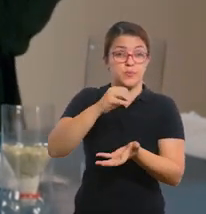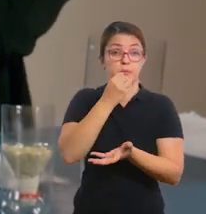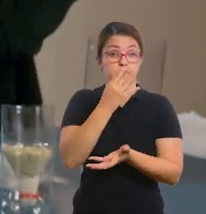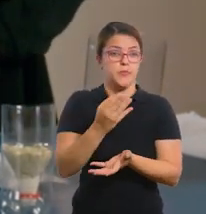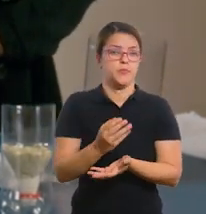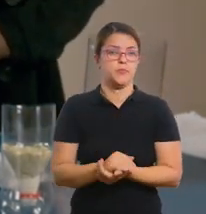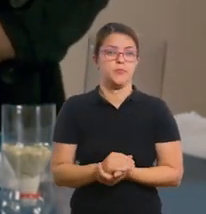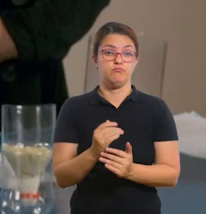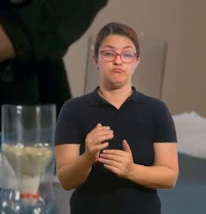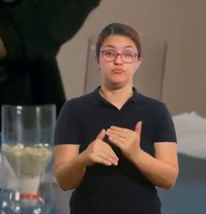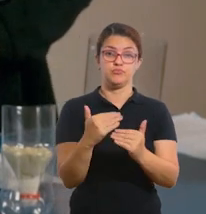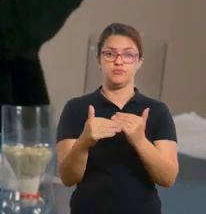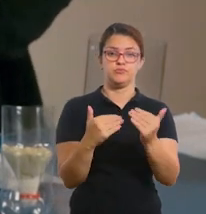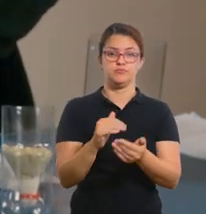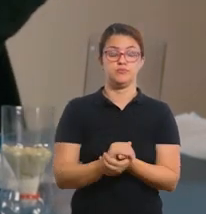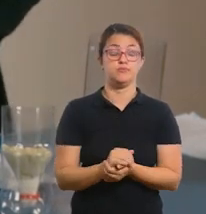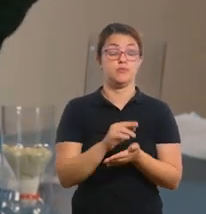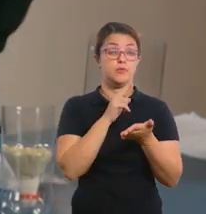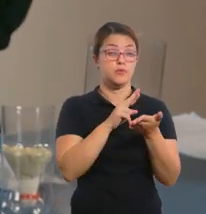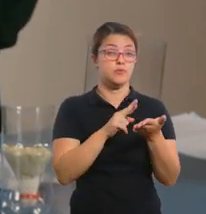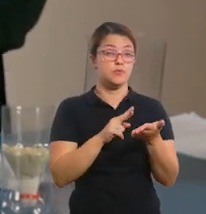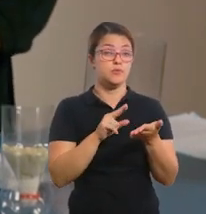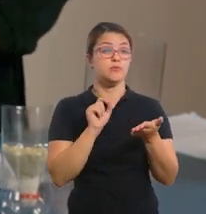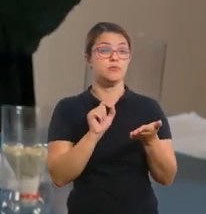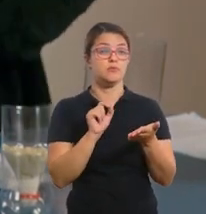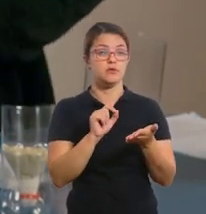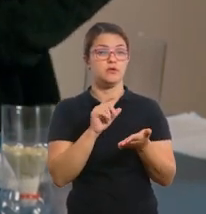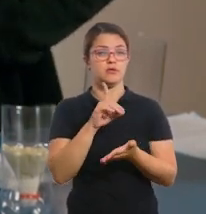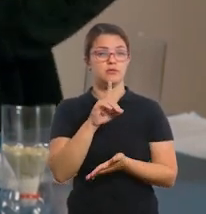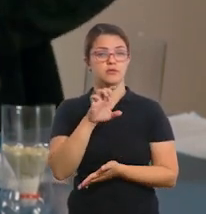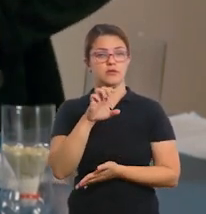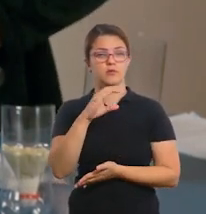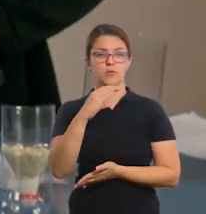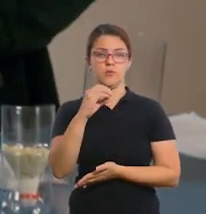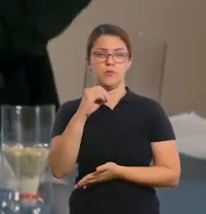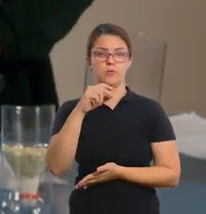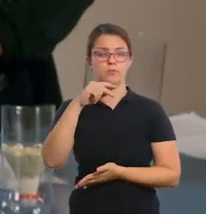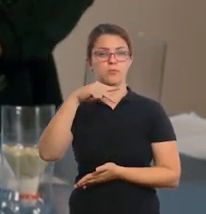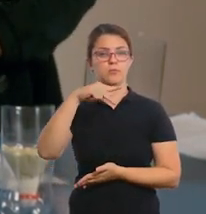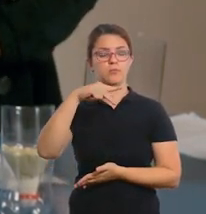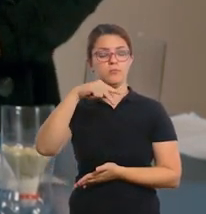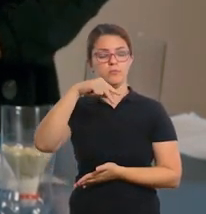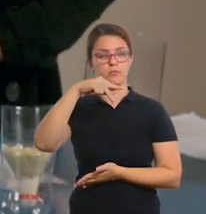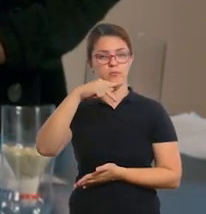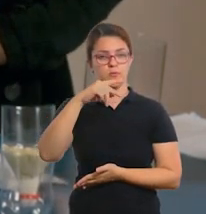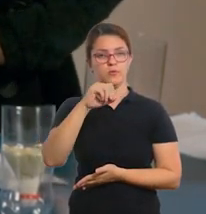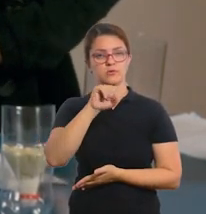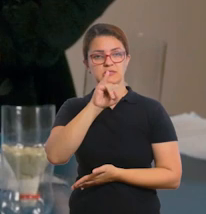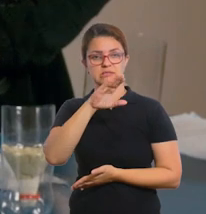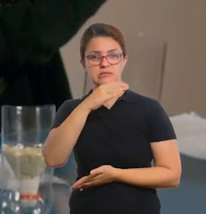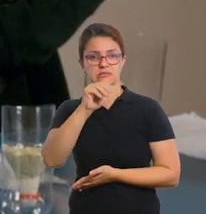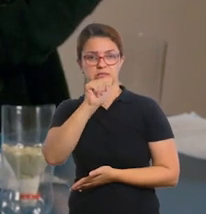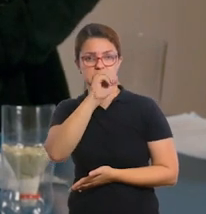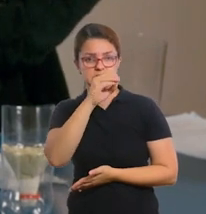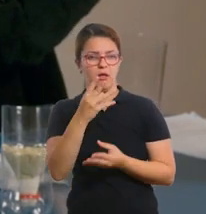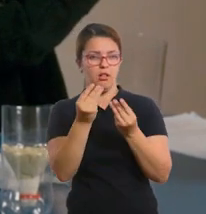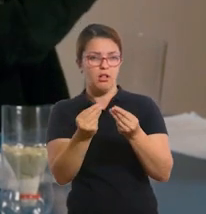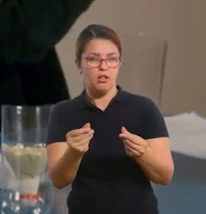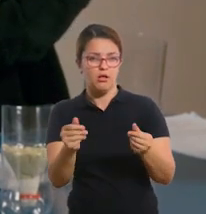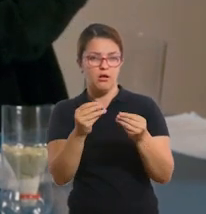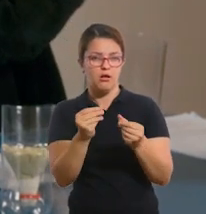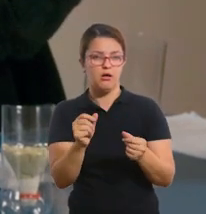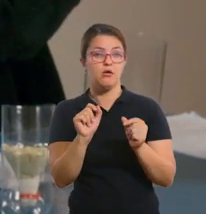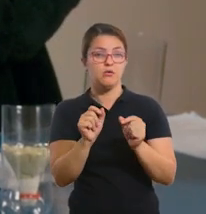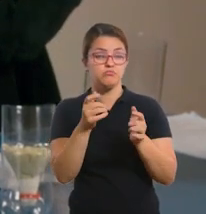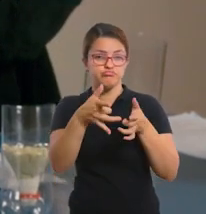tá bom? Então, as perguntas que você tem que responder no final, no caderno, é o que é a decomposição? Que fim terão os